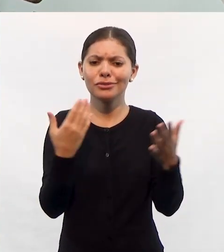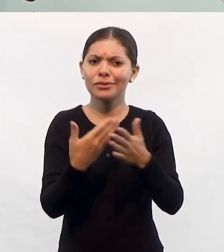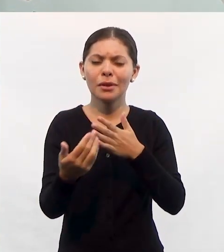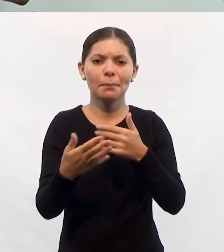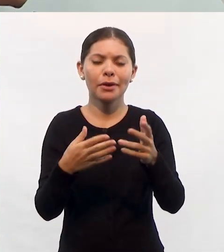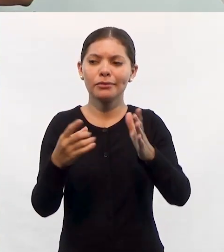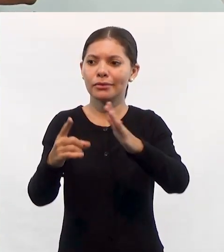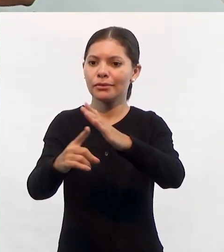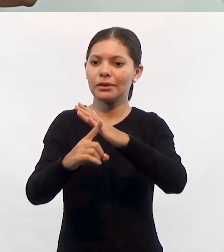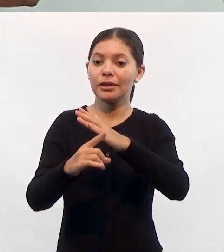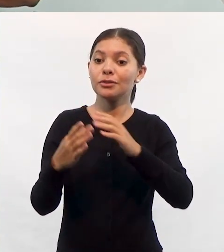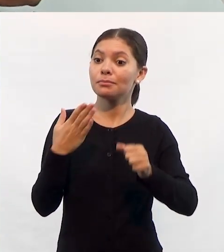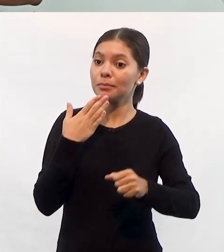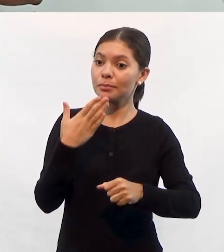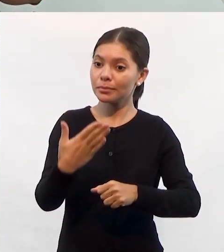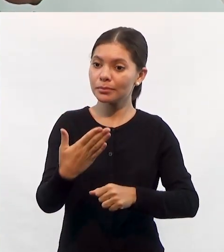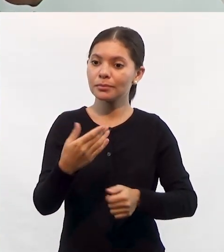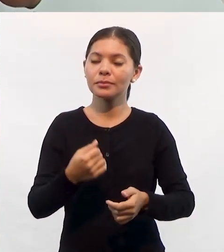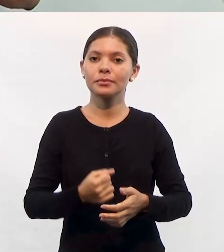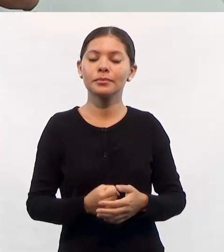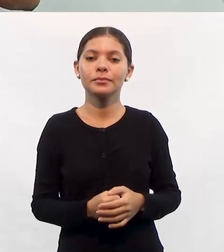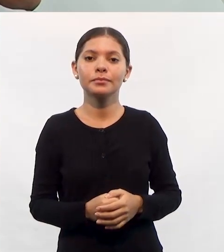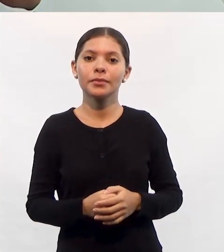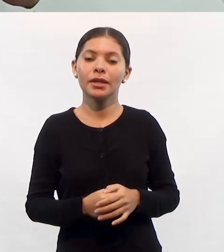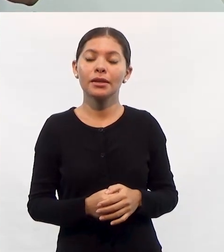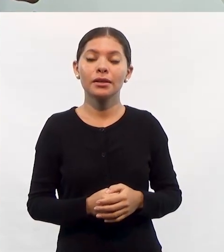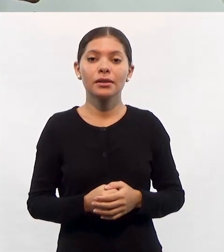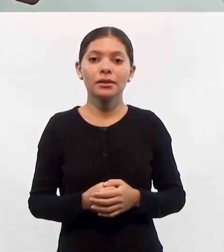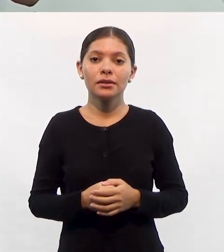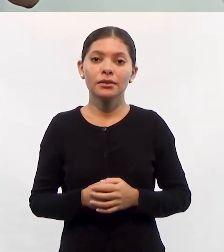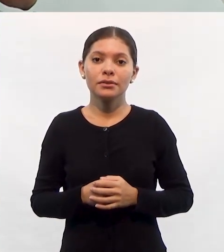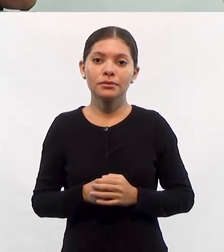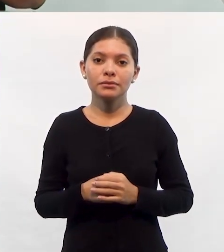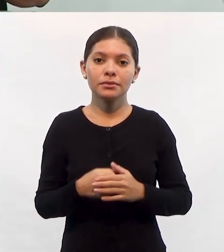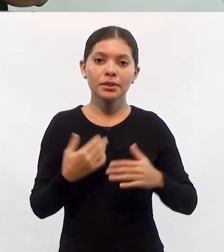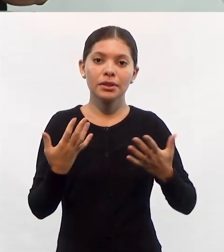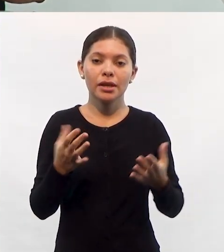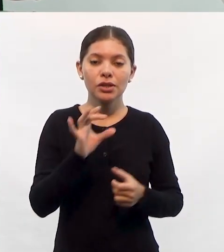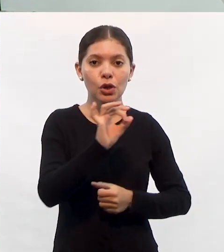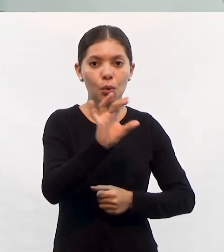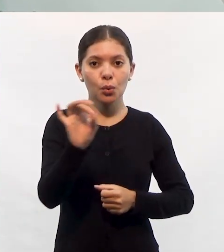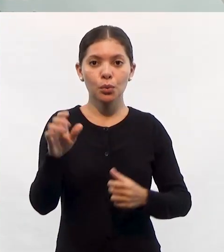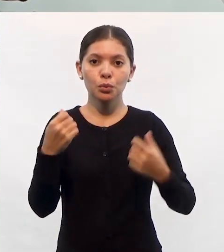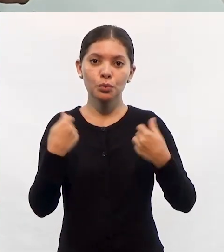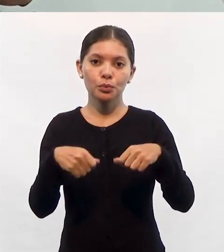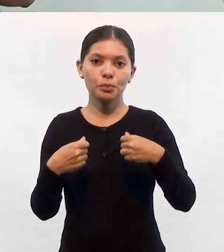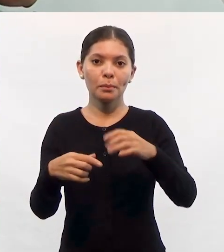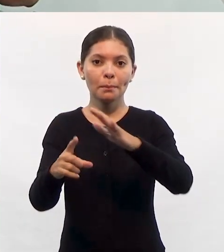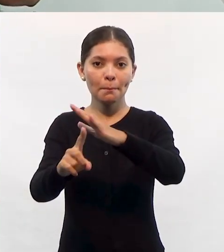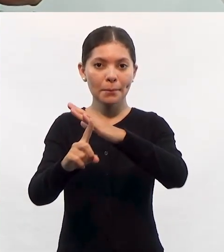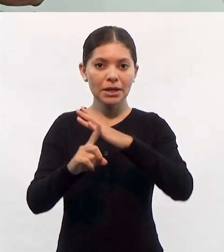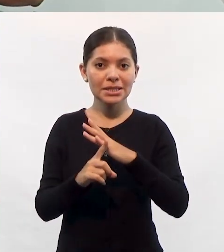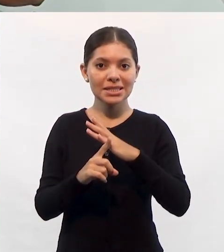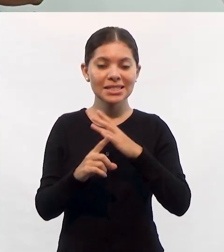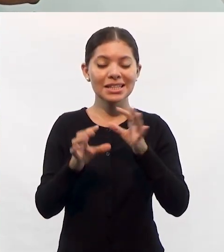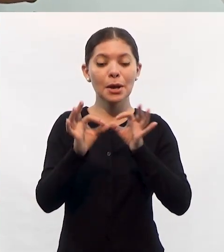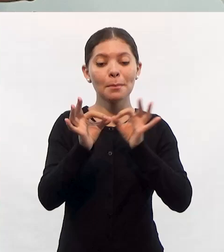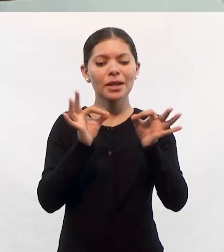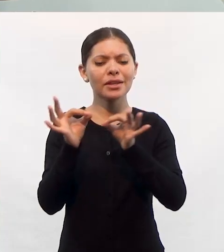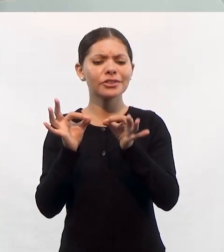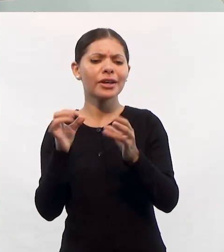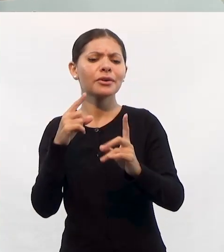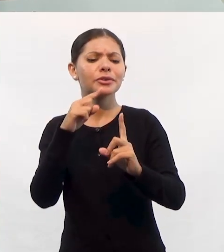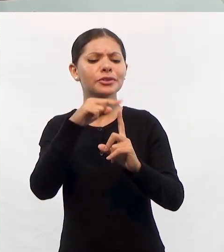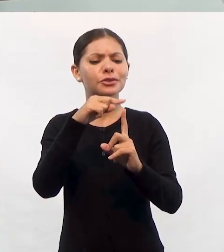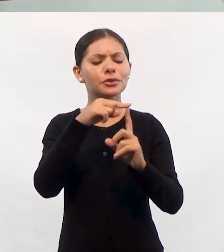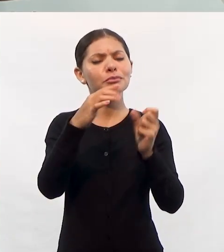muito do que o cliente pediu E aí de acordo com essa necessidade do cliente Nós Temos que planejar Que tipo de